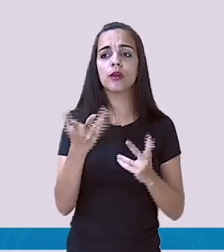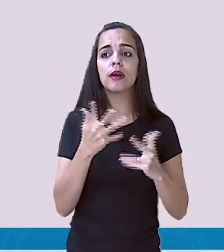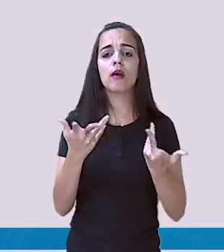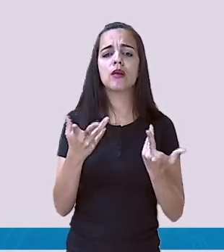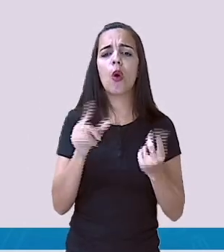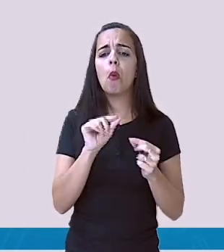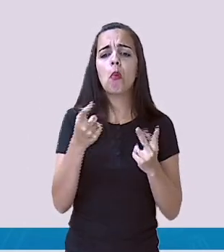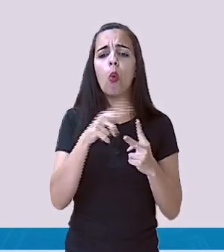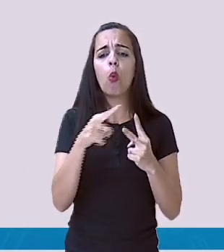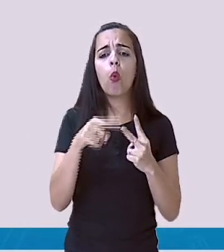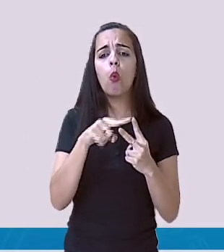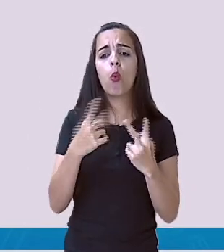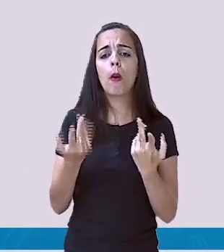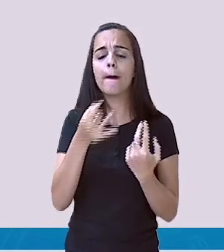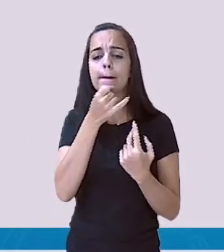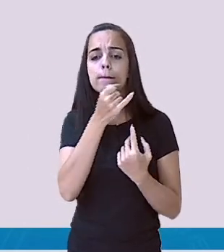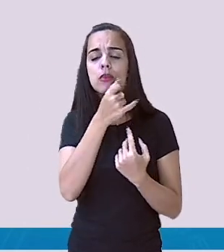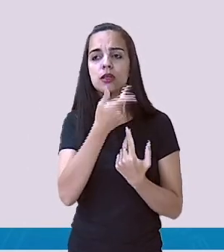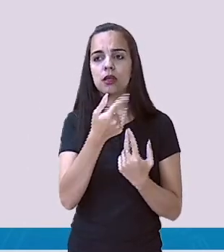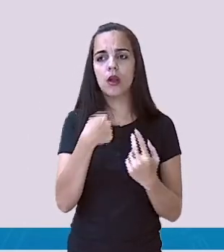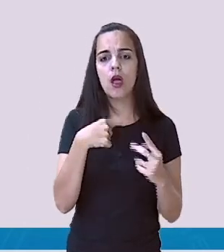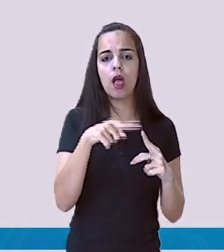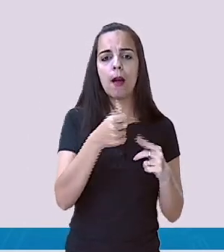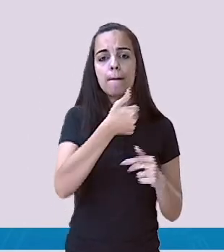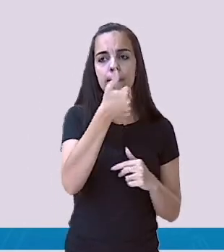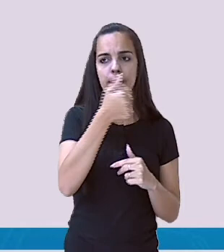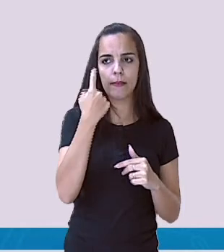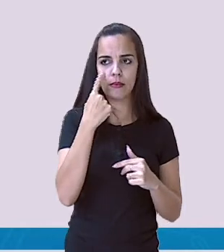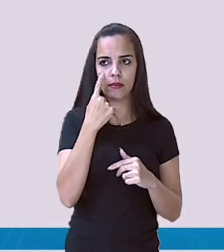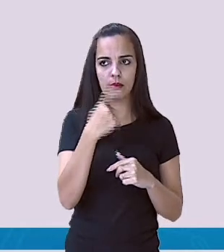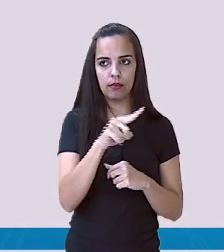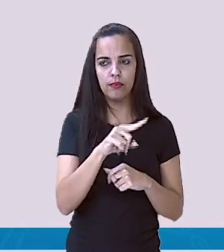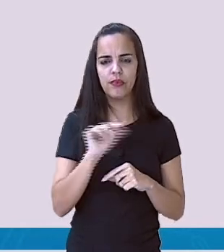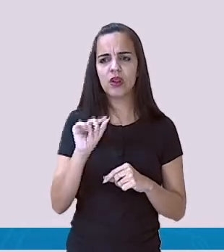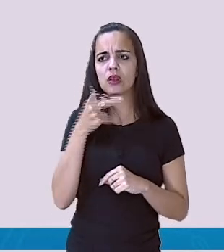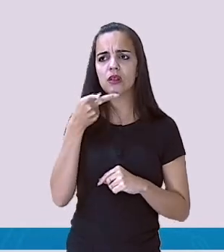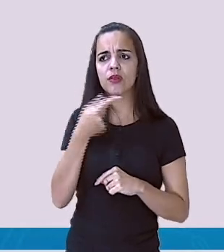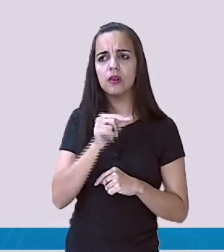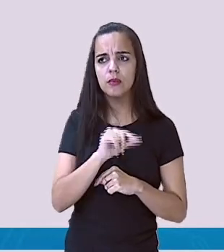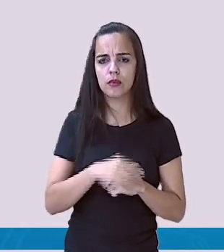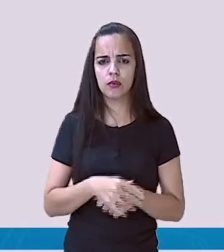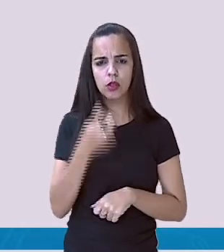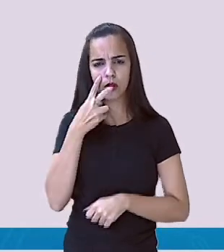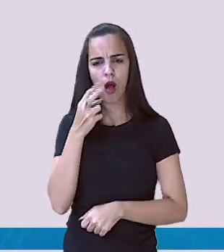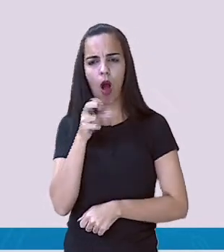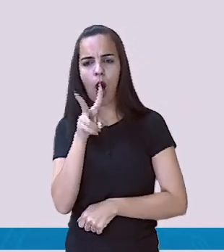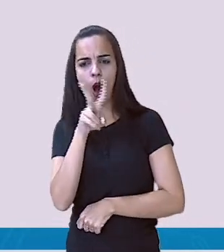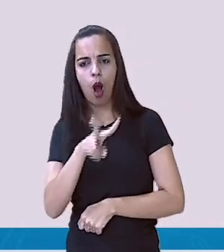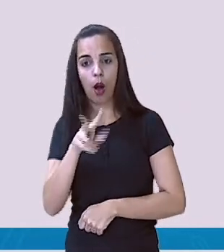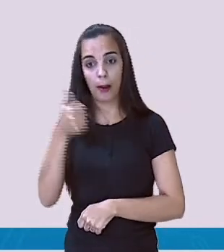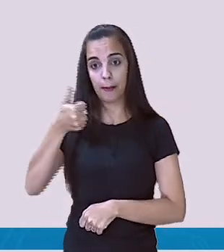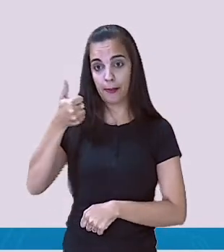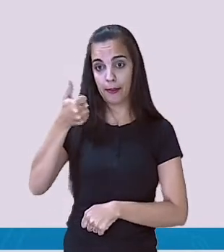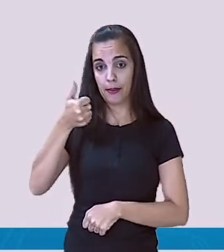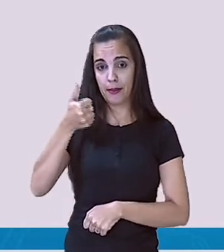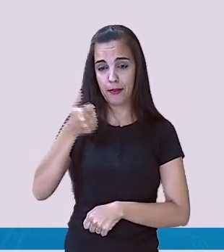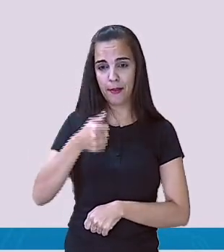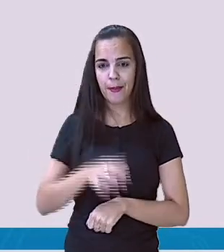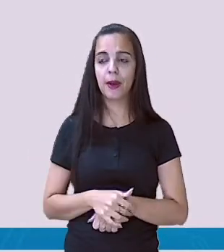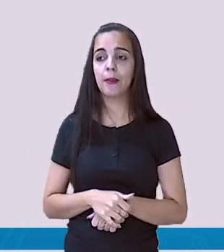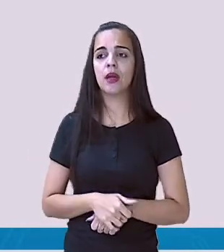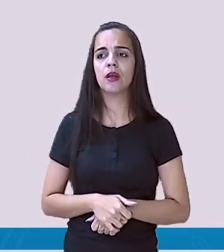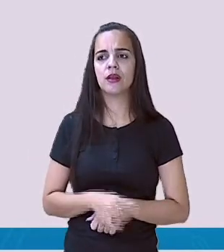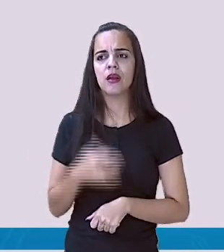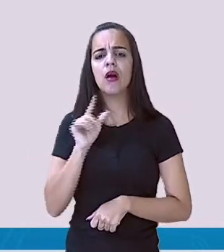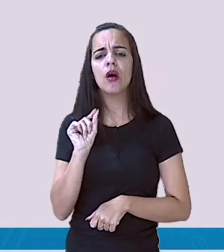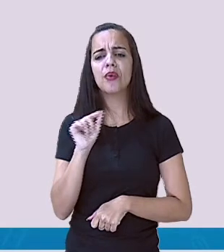qual cada uma pertence. Então, a primeira, a gente está falando de quê? Se a gente olhar para aquela primeira paisagem, é uma